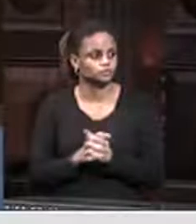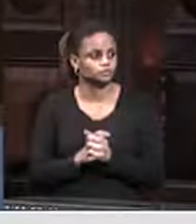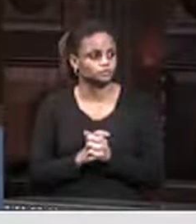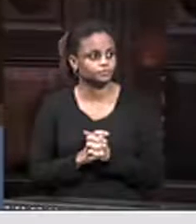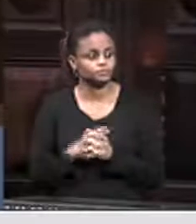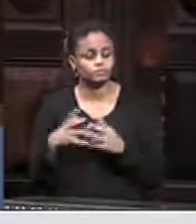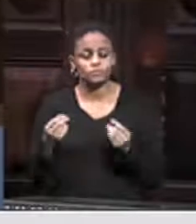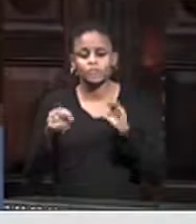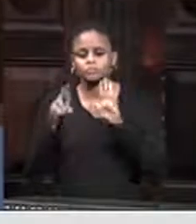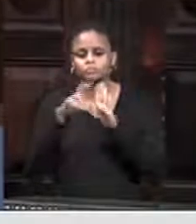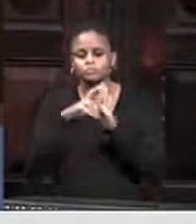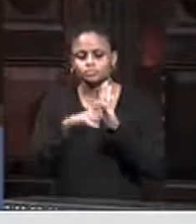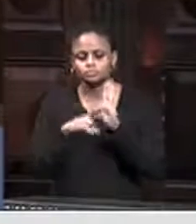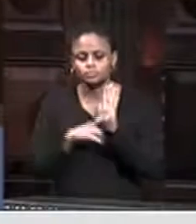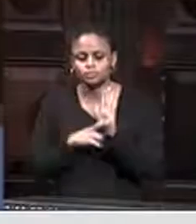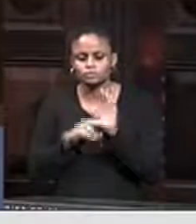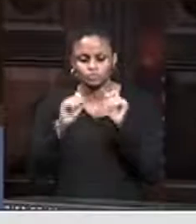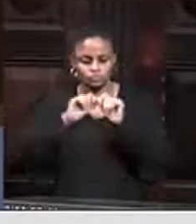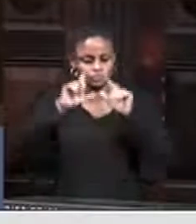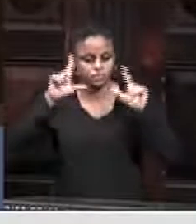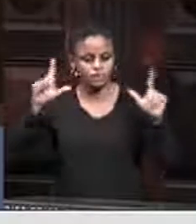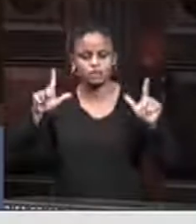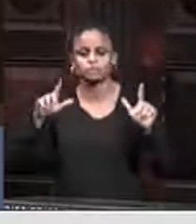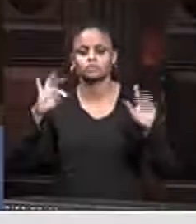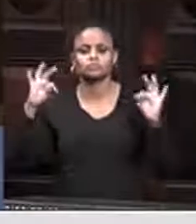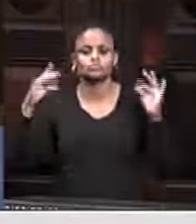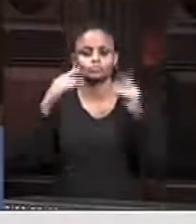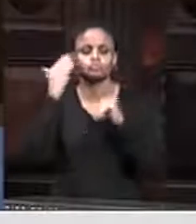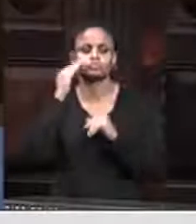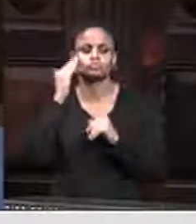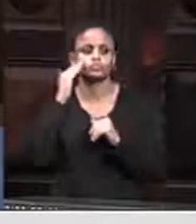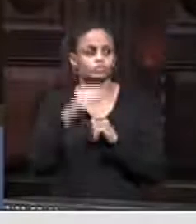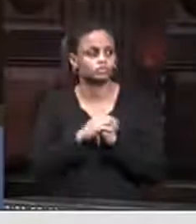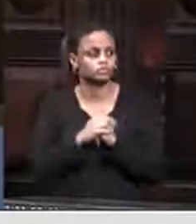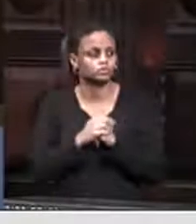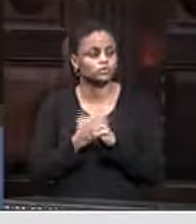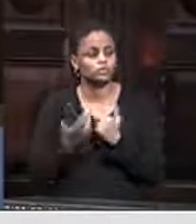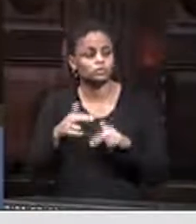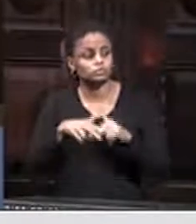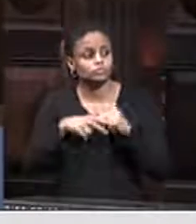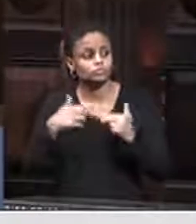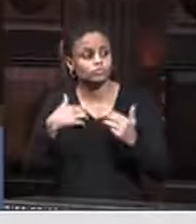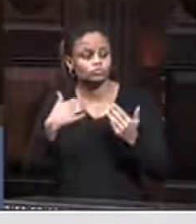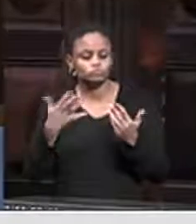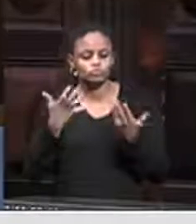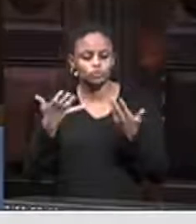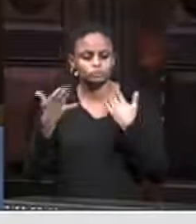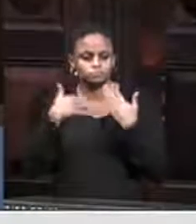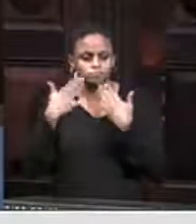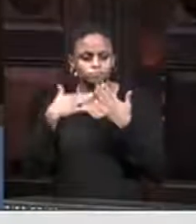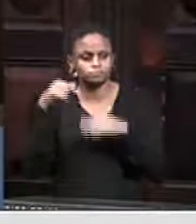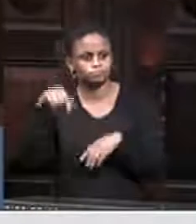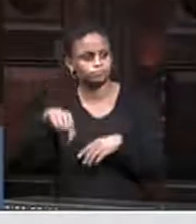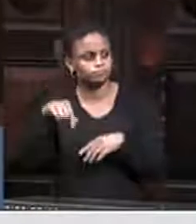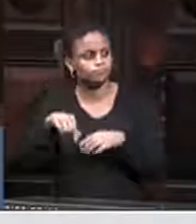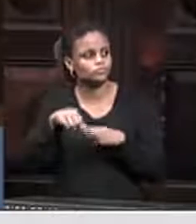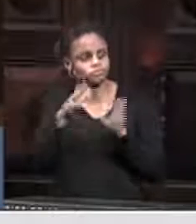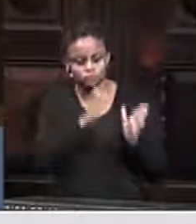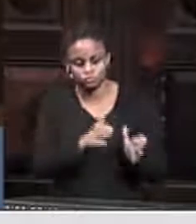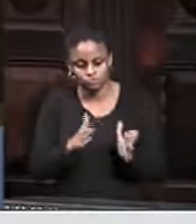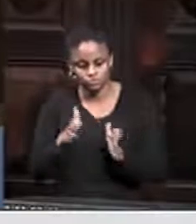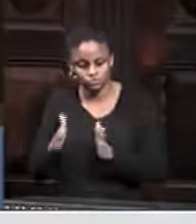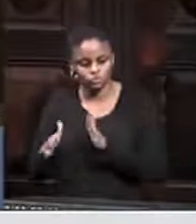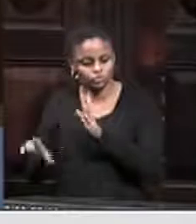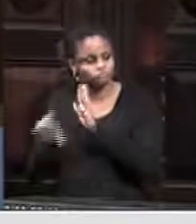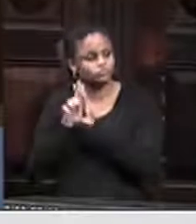que as regras estejam mais claras e mais estruturadas, e é isso que eu gostaria de debater nesse processo